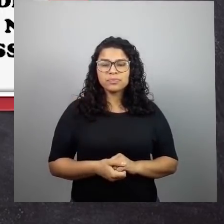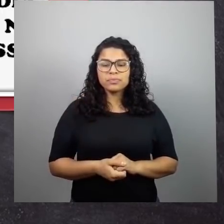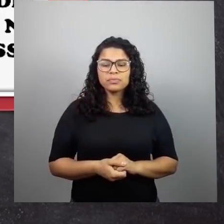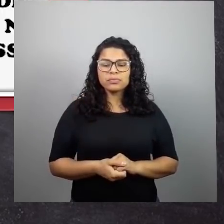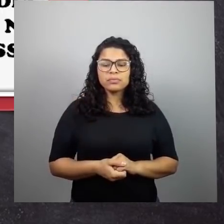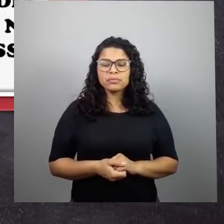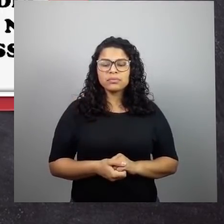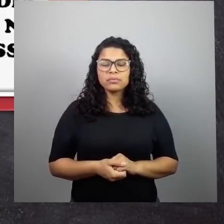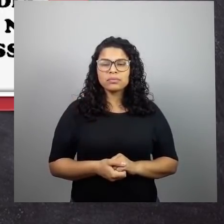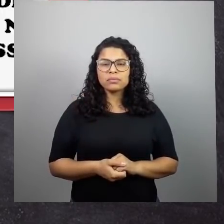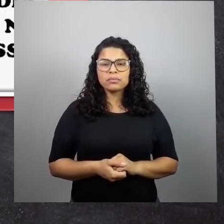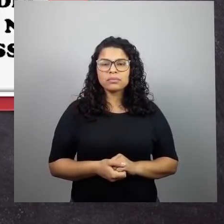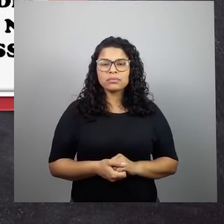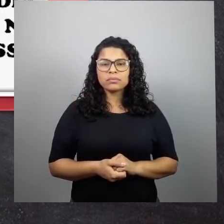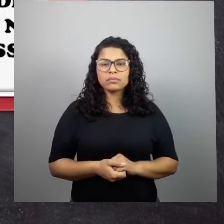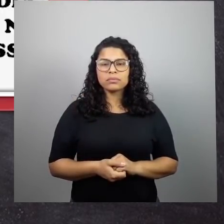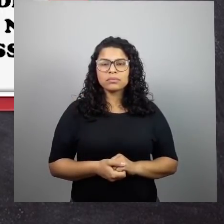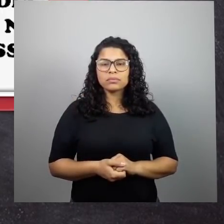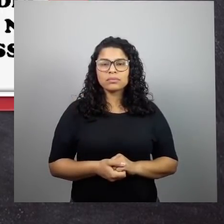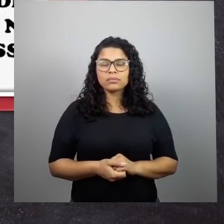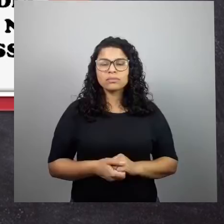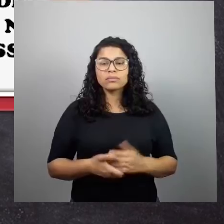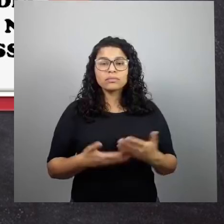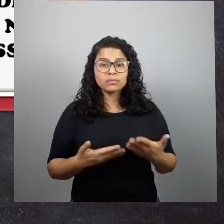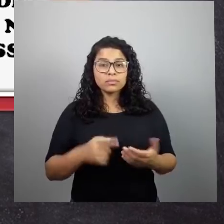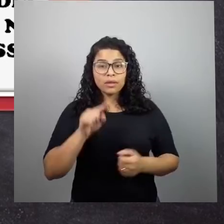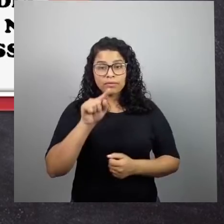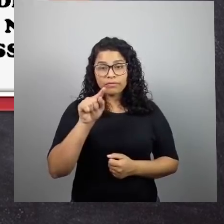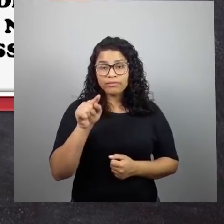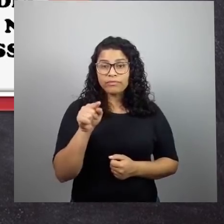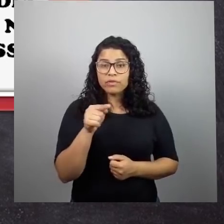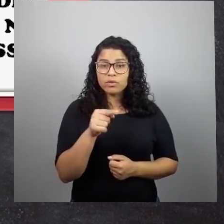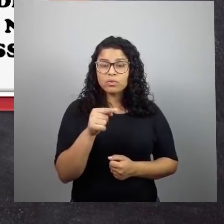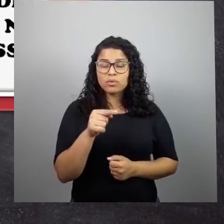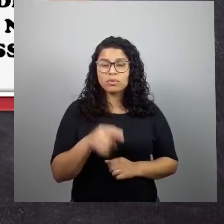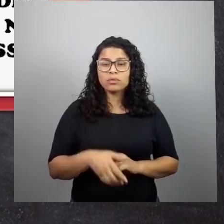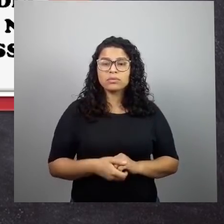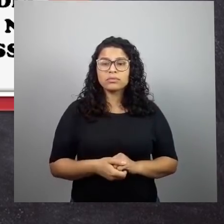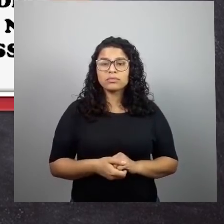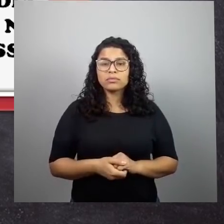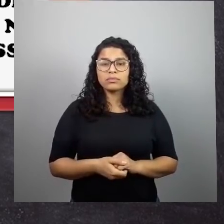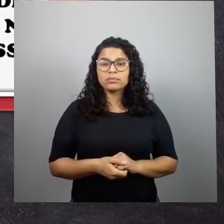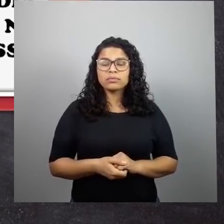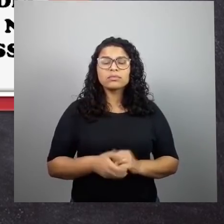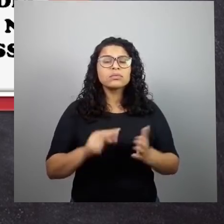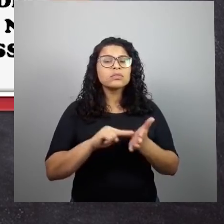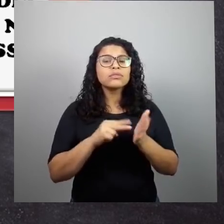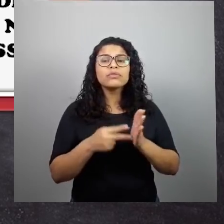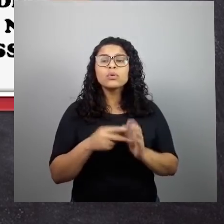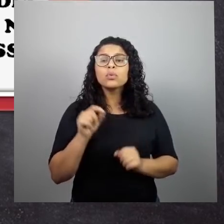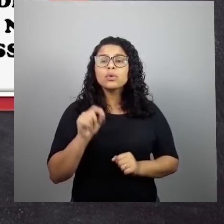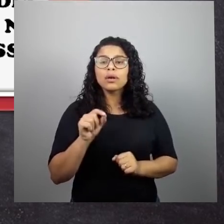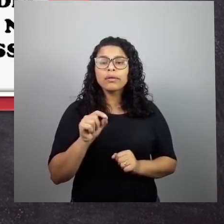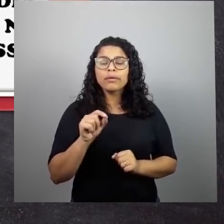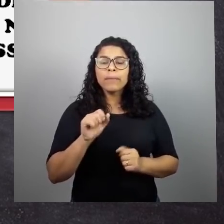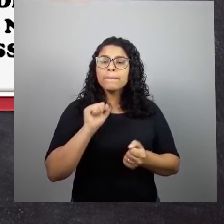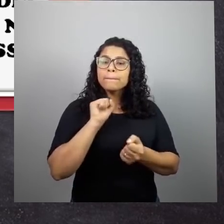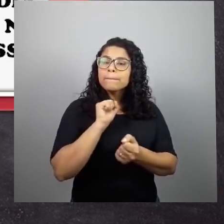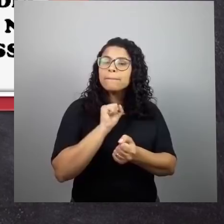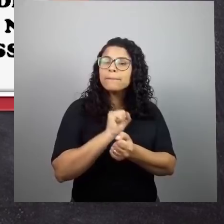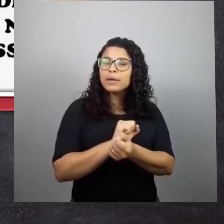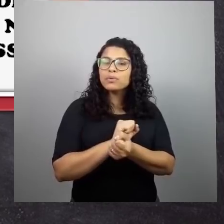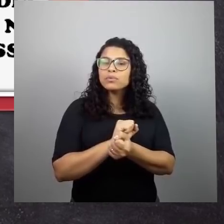pontos. Nesse caso aqui, as vírgulas, elas significam que a gente tem que dar